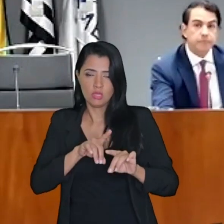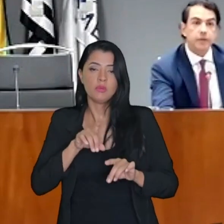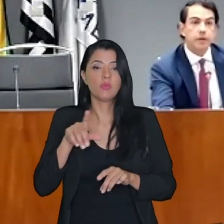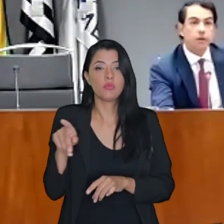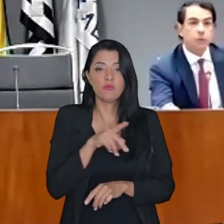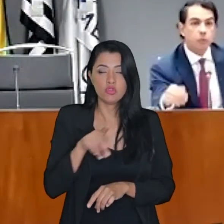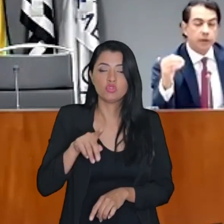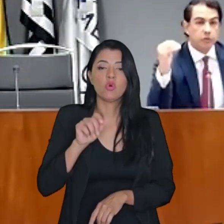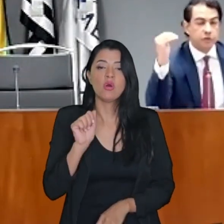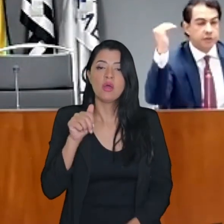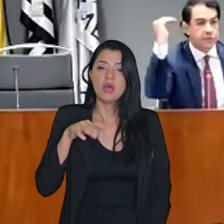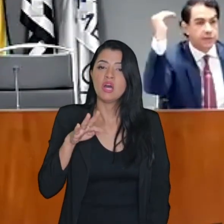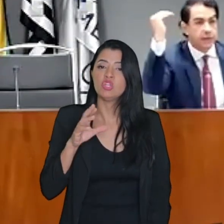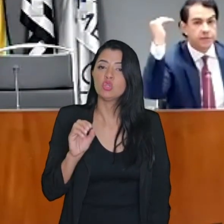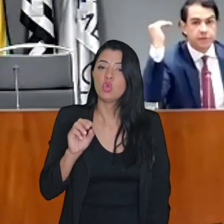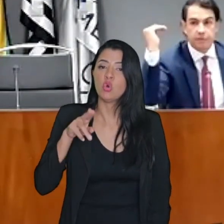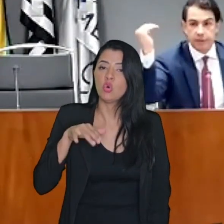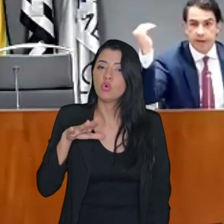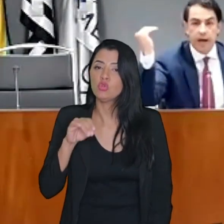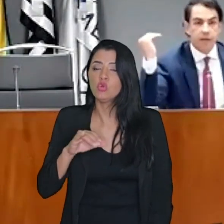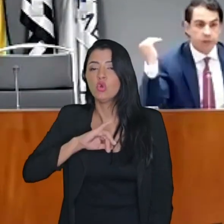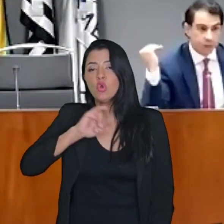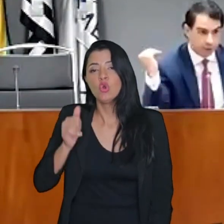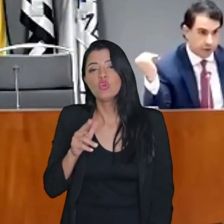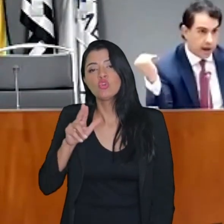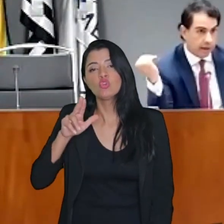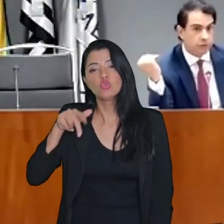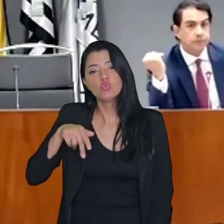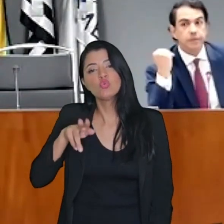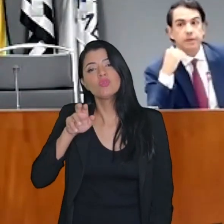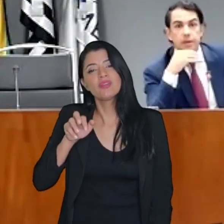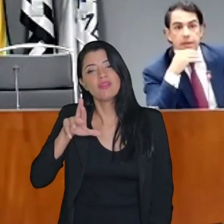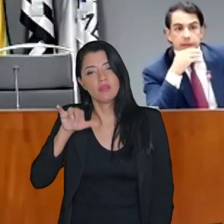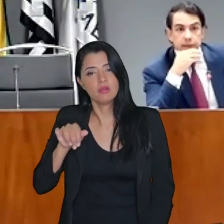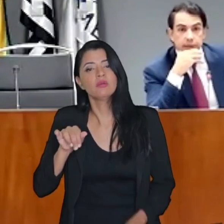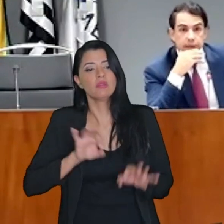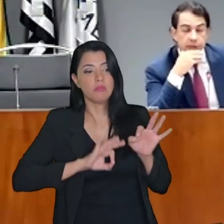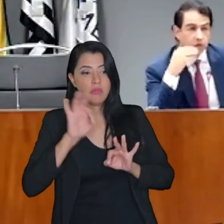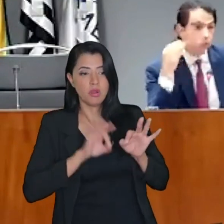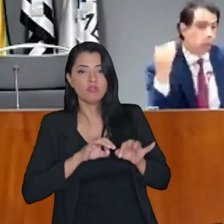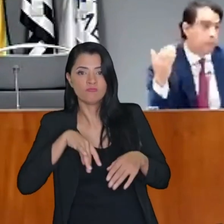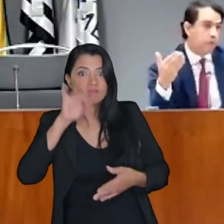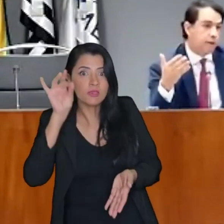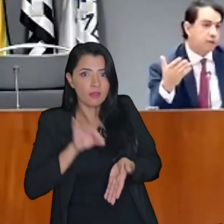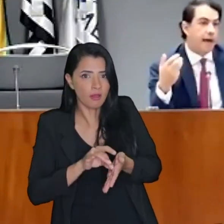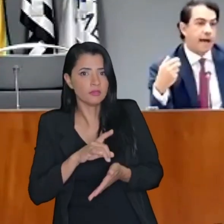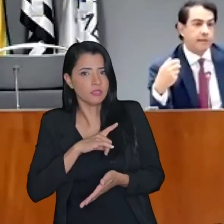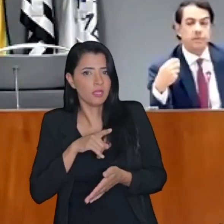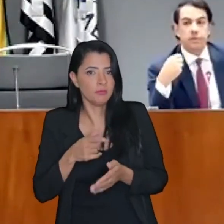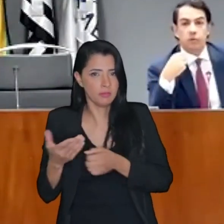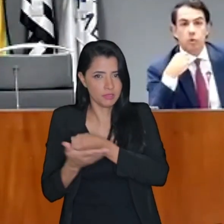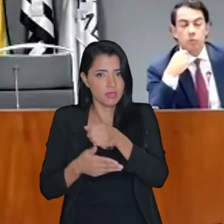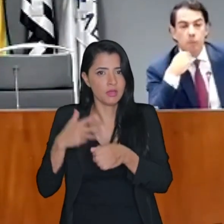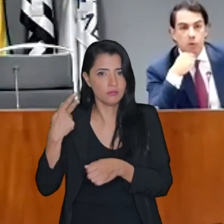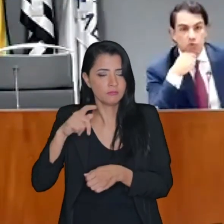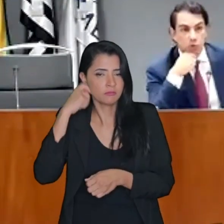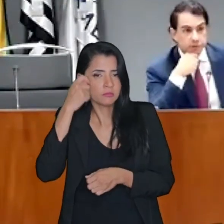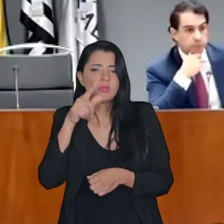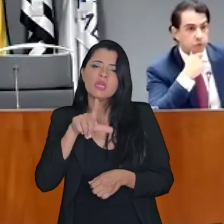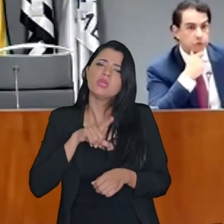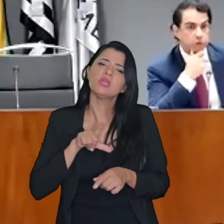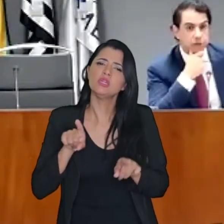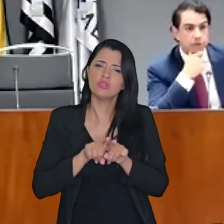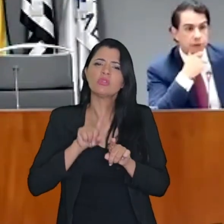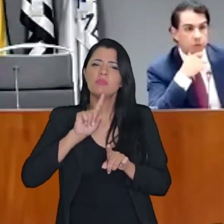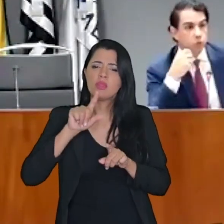Junqueira, com planos de existência, de validade e de eficácia. E isso, obviamente, traz como uma